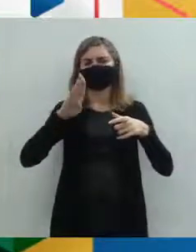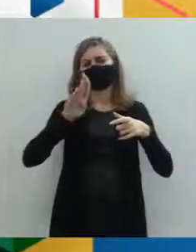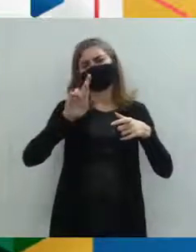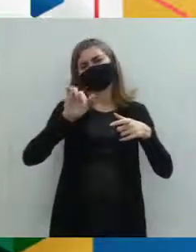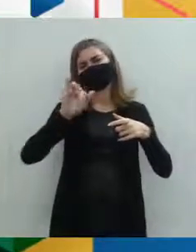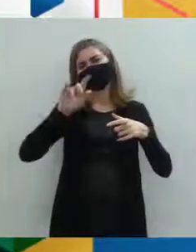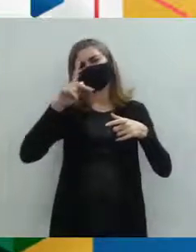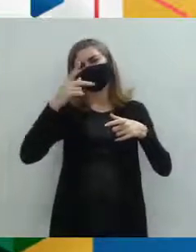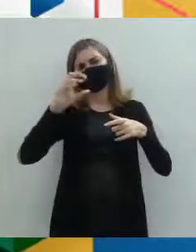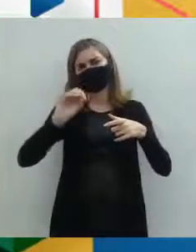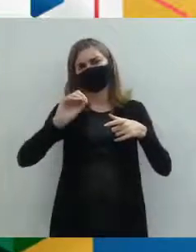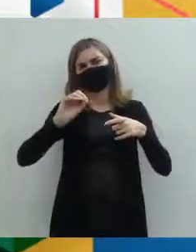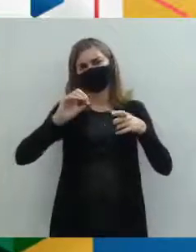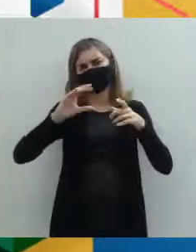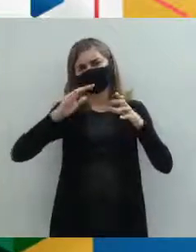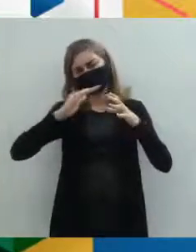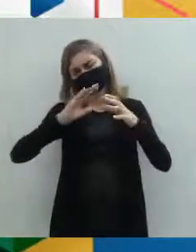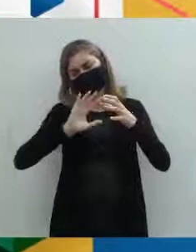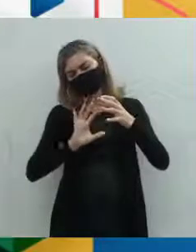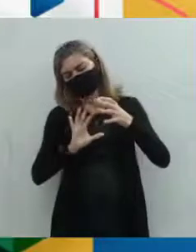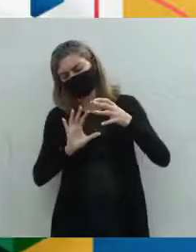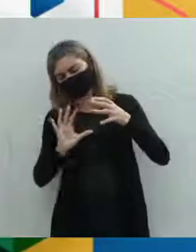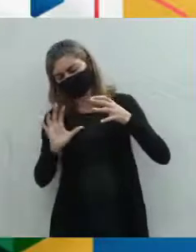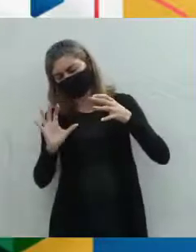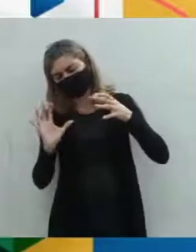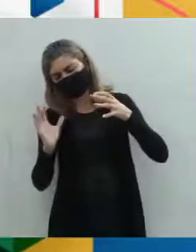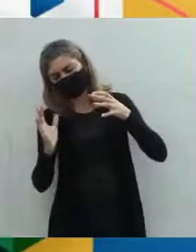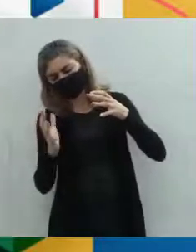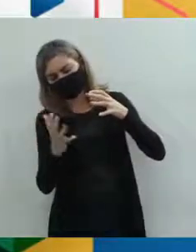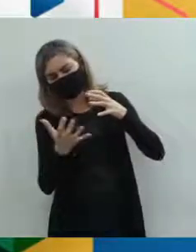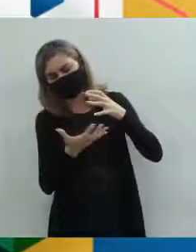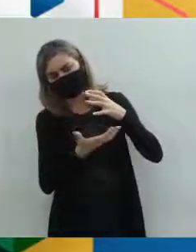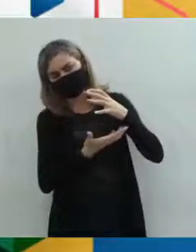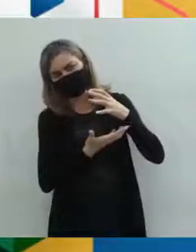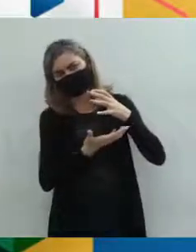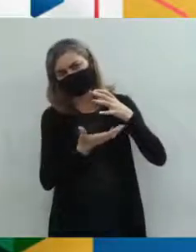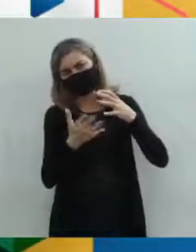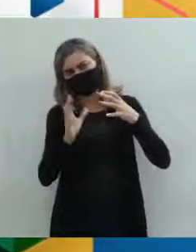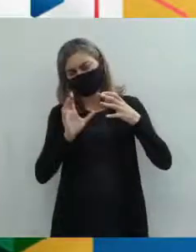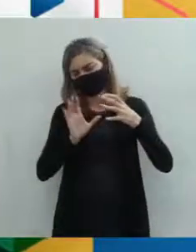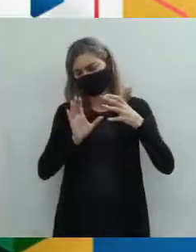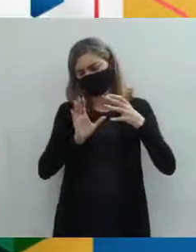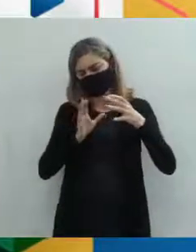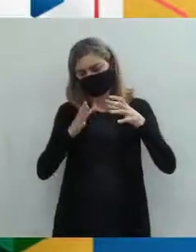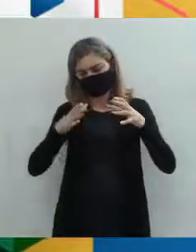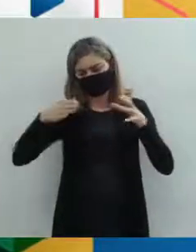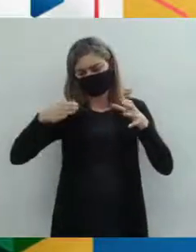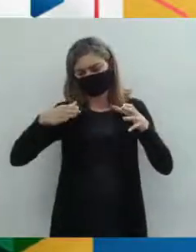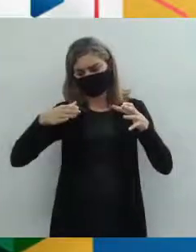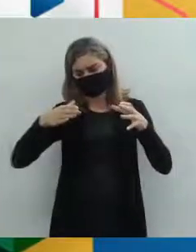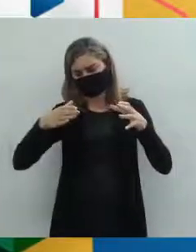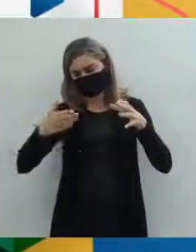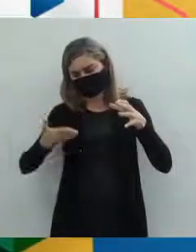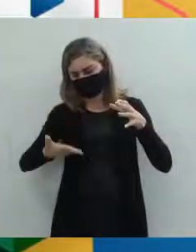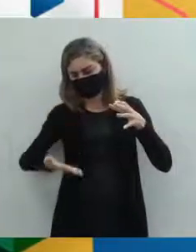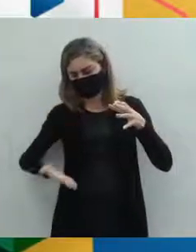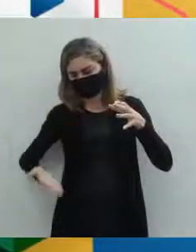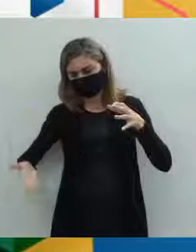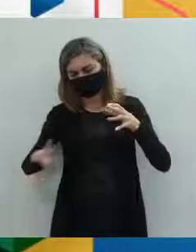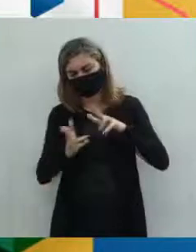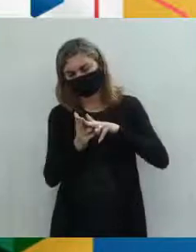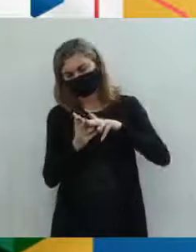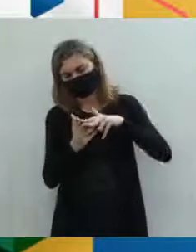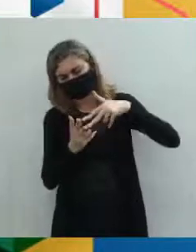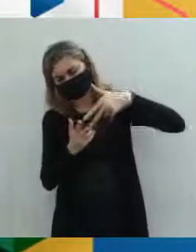brilho, tá? Aí, no decorrer do olhar, descendo assim para o piso, vamos dizer assim,